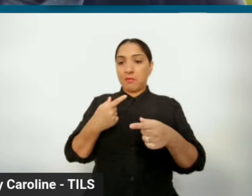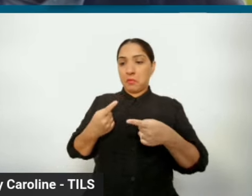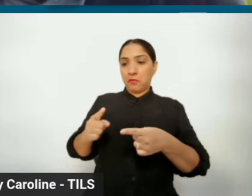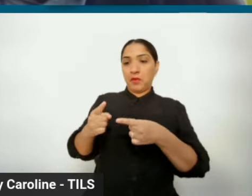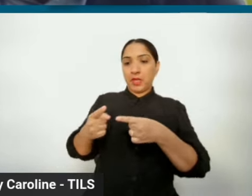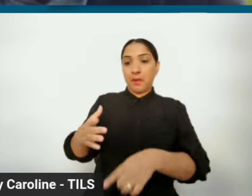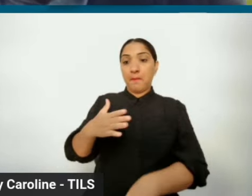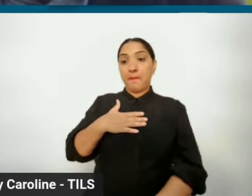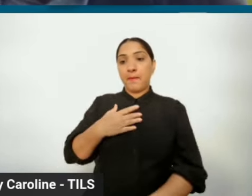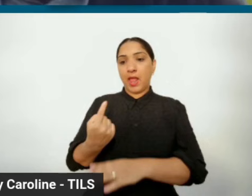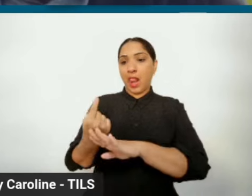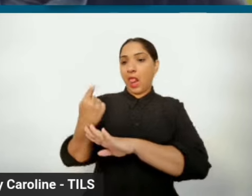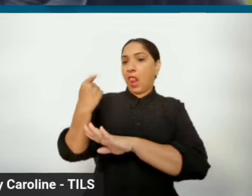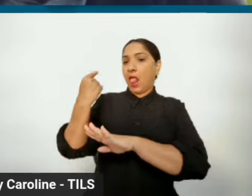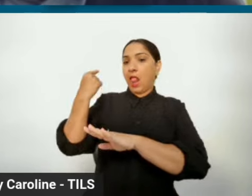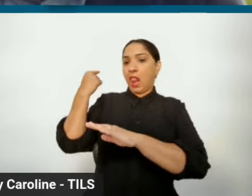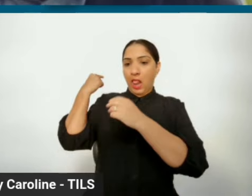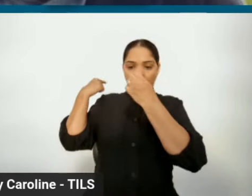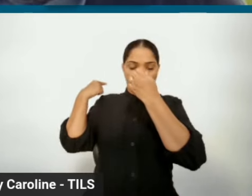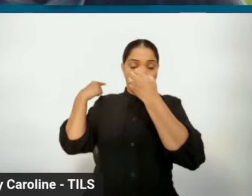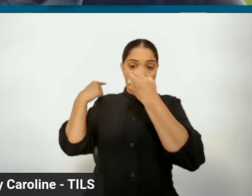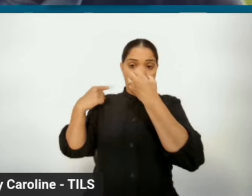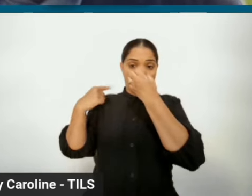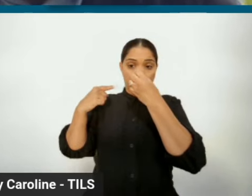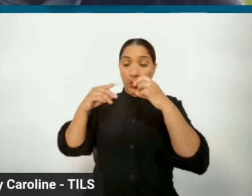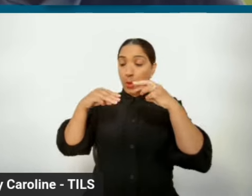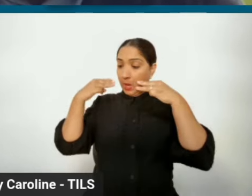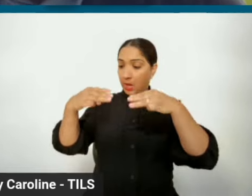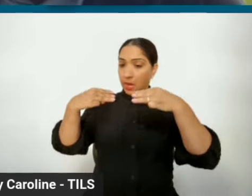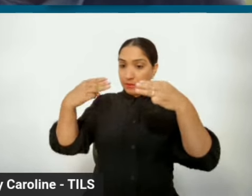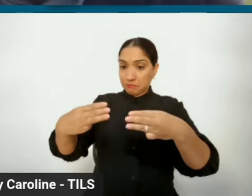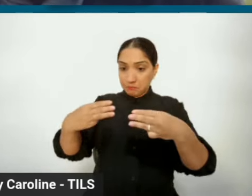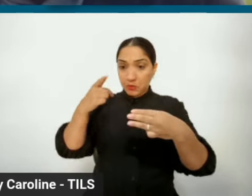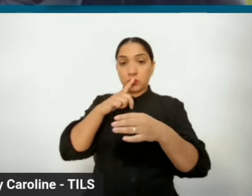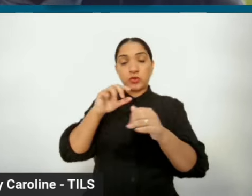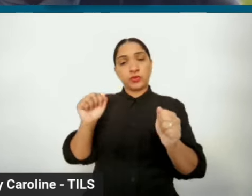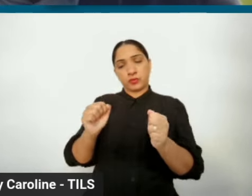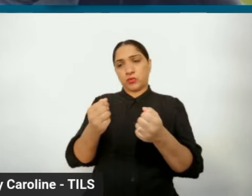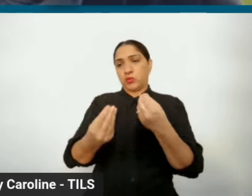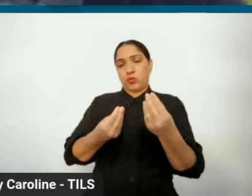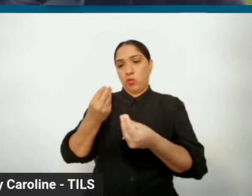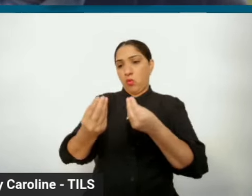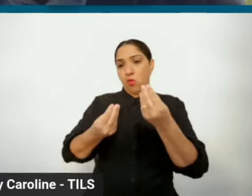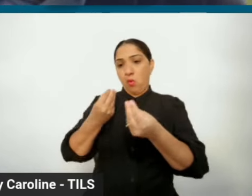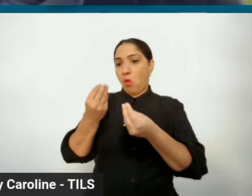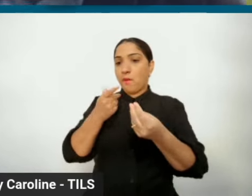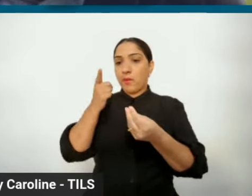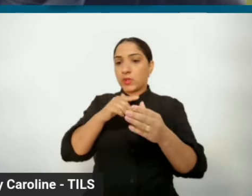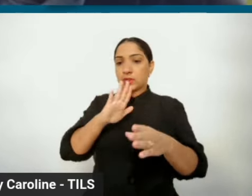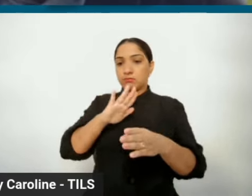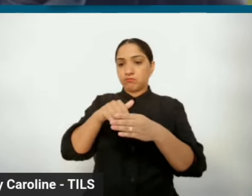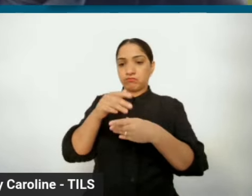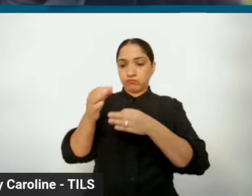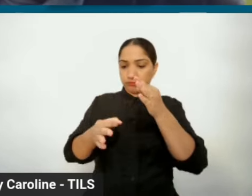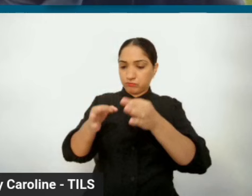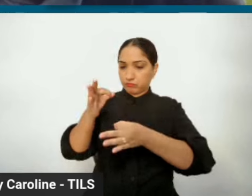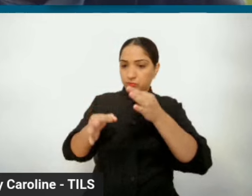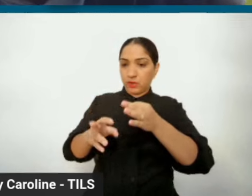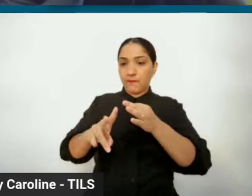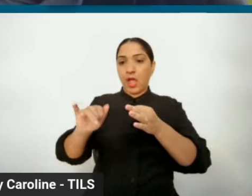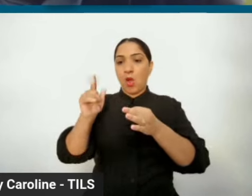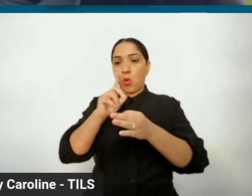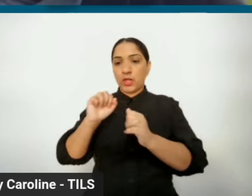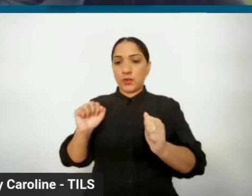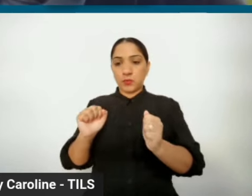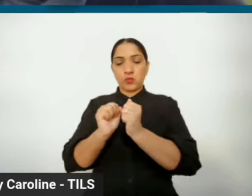na época, quando o ministro, ao ministro Lewandowski, no sentido de como a justiça eleitoral implementaria a convenção